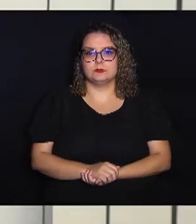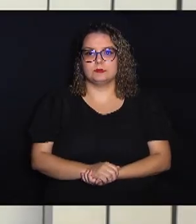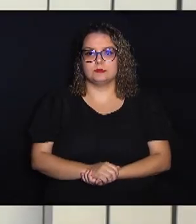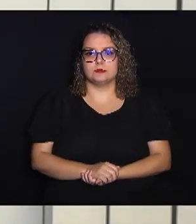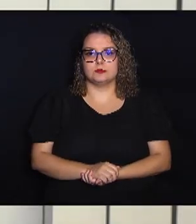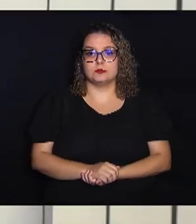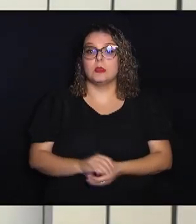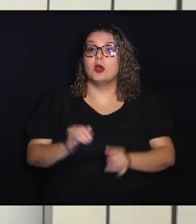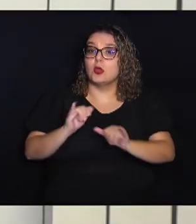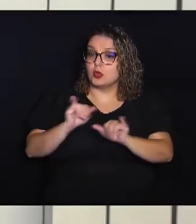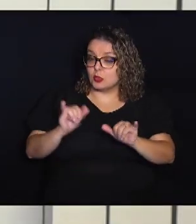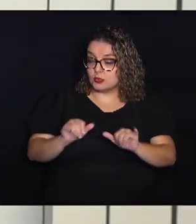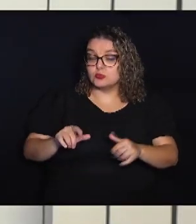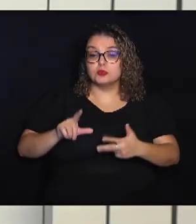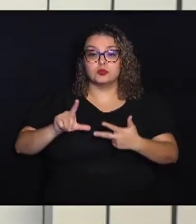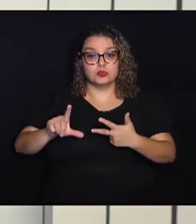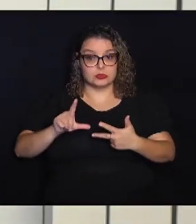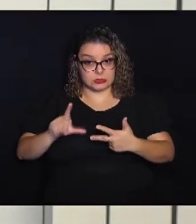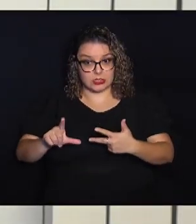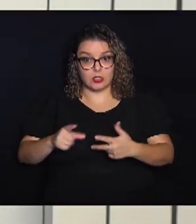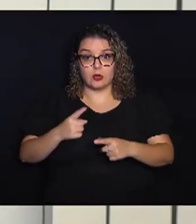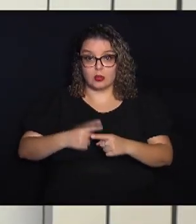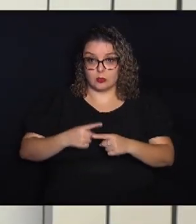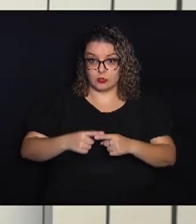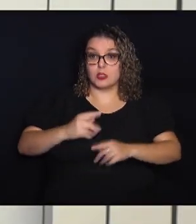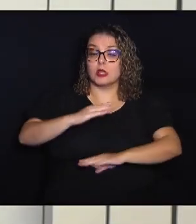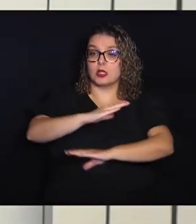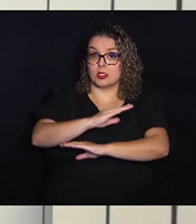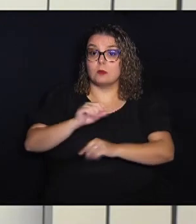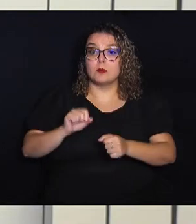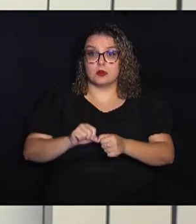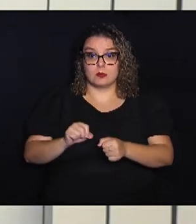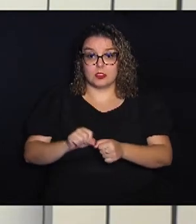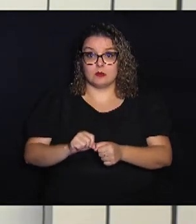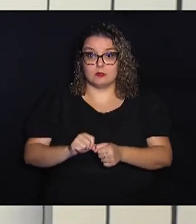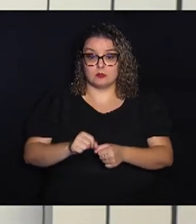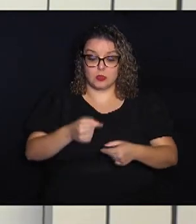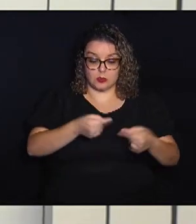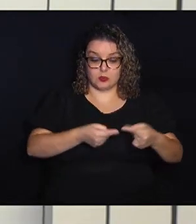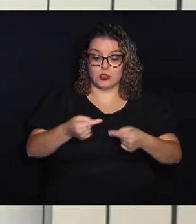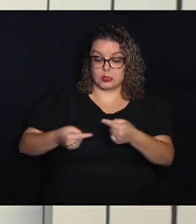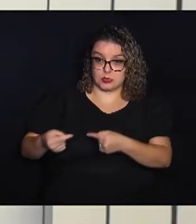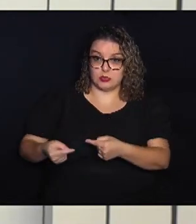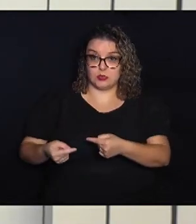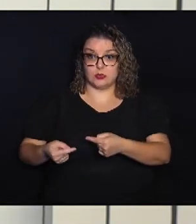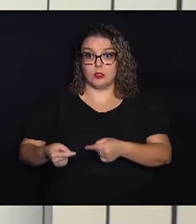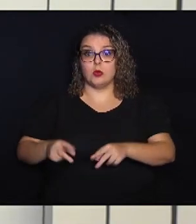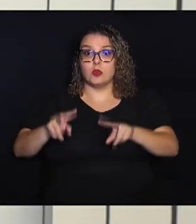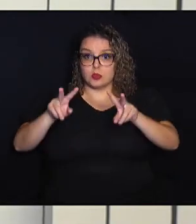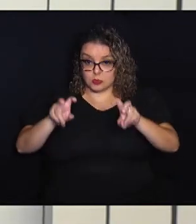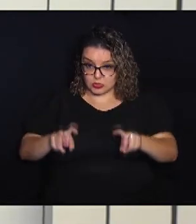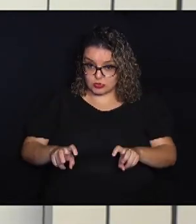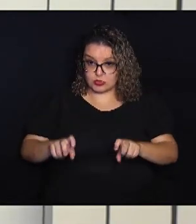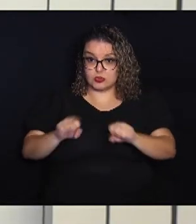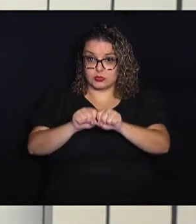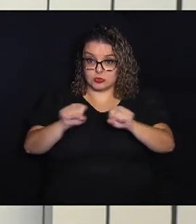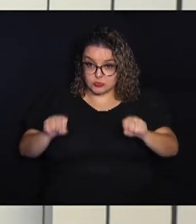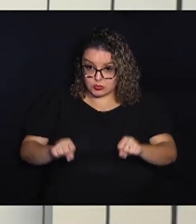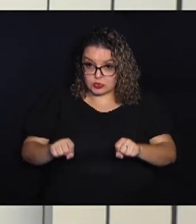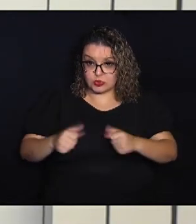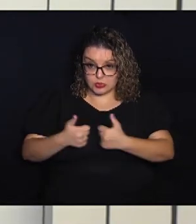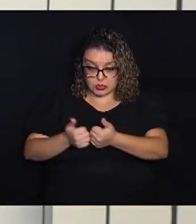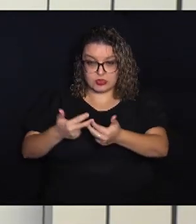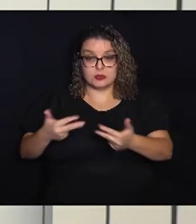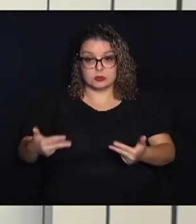Vamos com as notícias do Legislativo, porque a Câmara realizou um debate para discutir o sistema de transporte